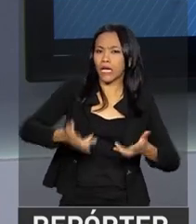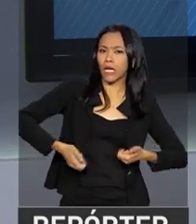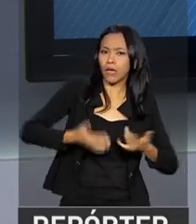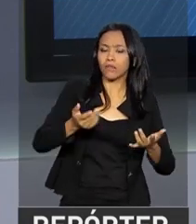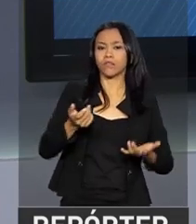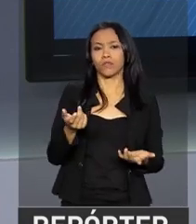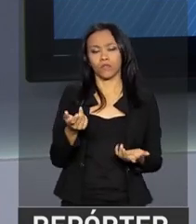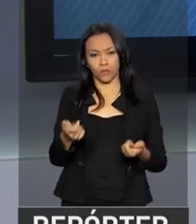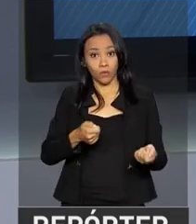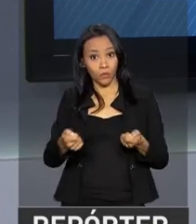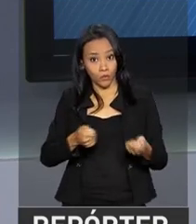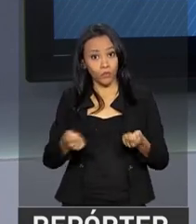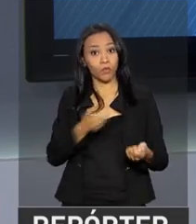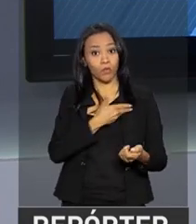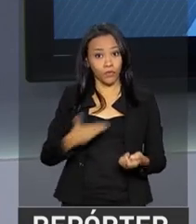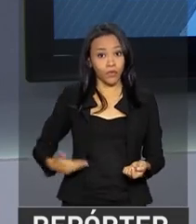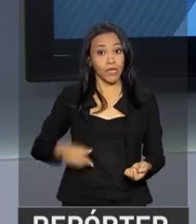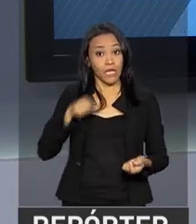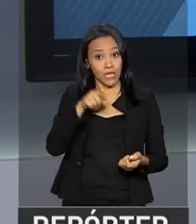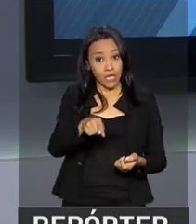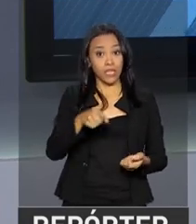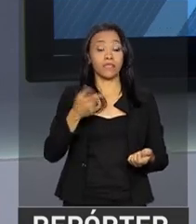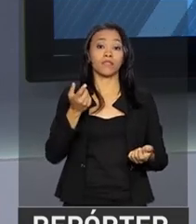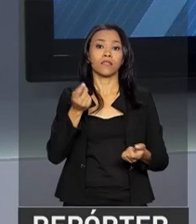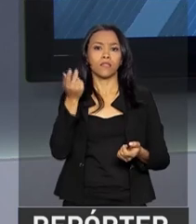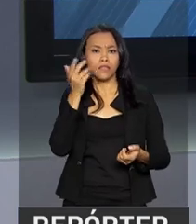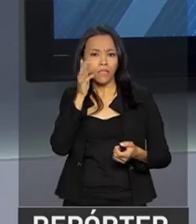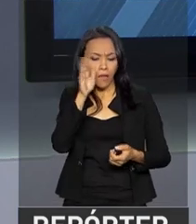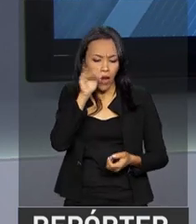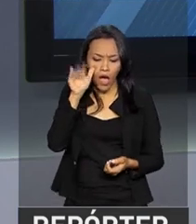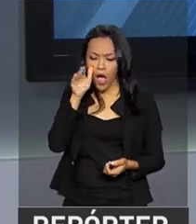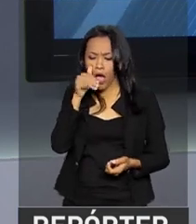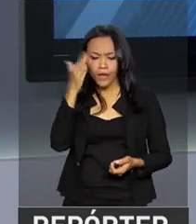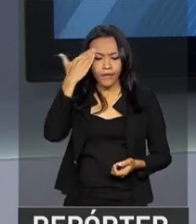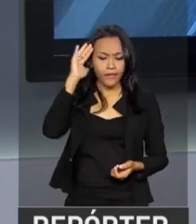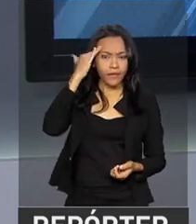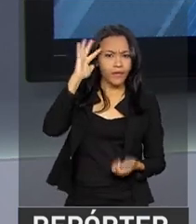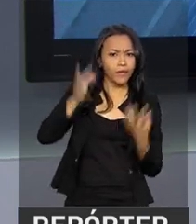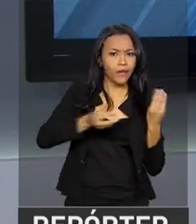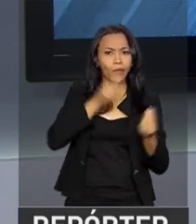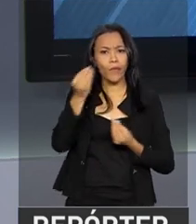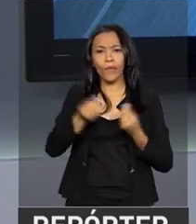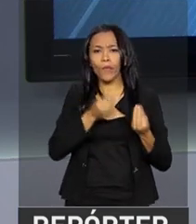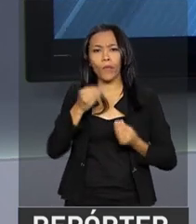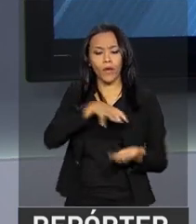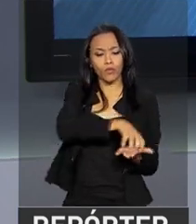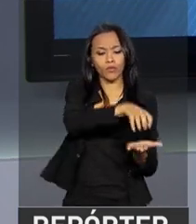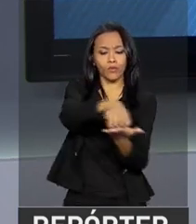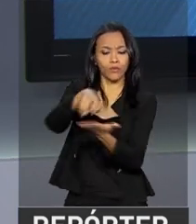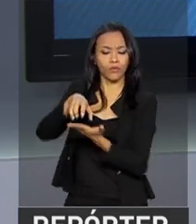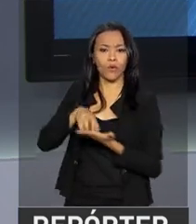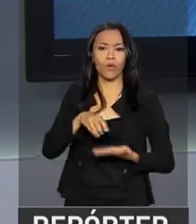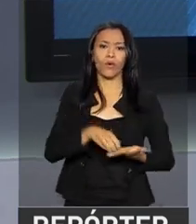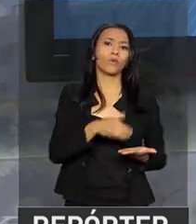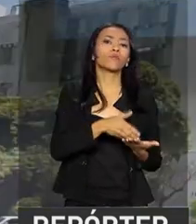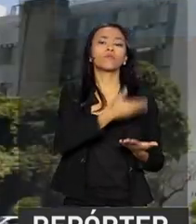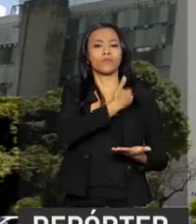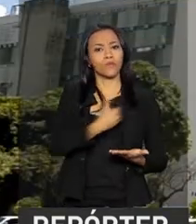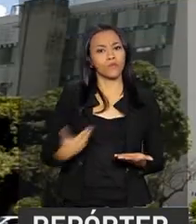de custeio administrativo é possível navegar pelos custos e entender melhor o funcionamento dos órgãos do poder executivo